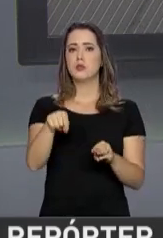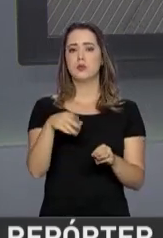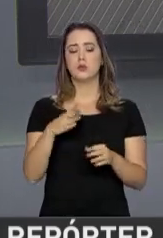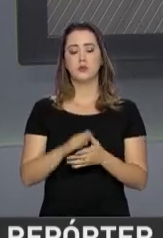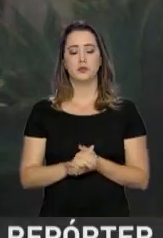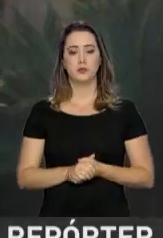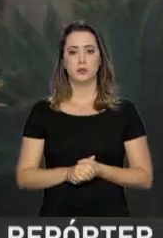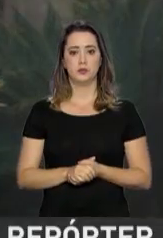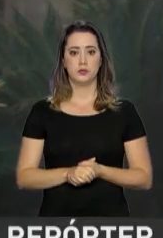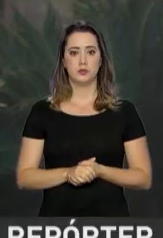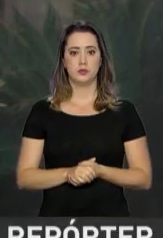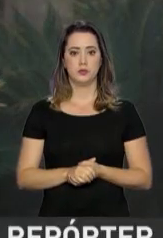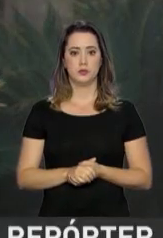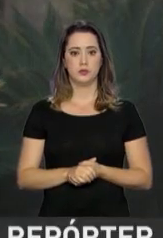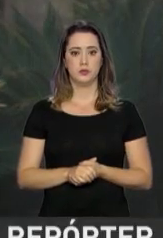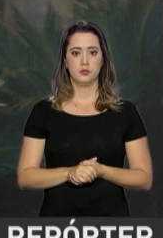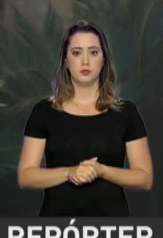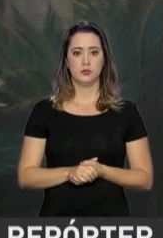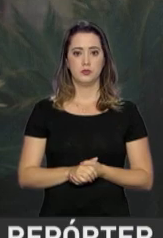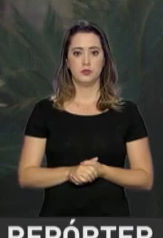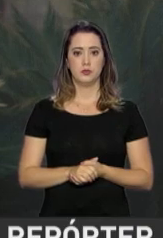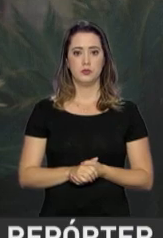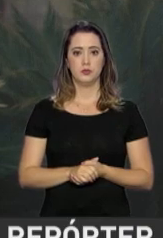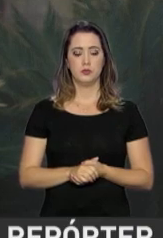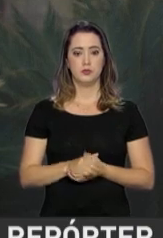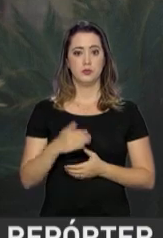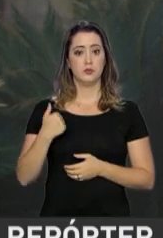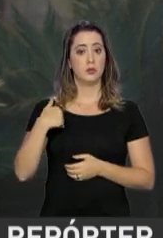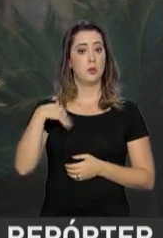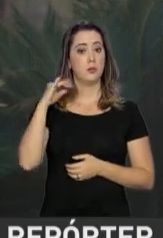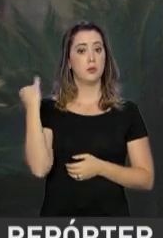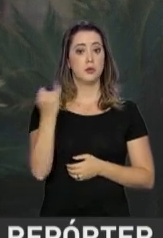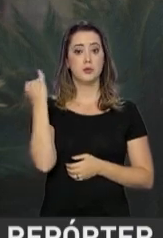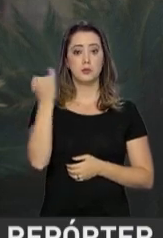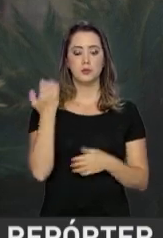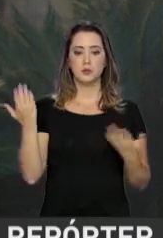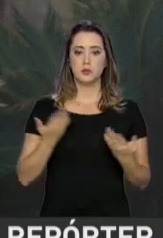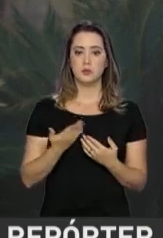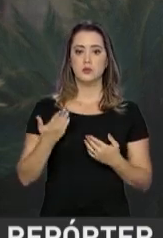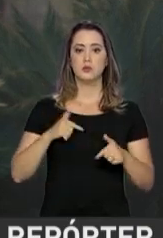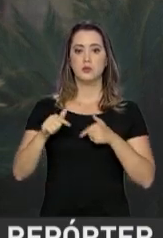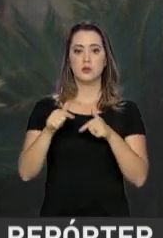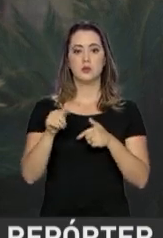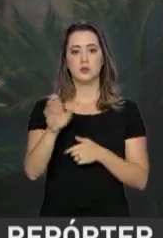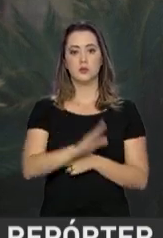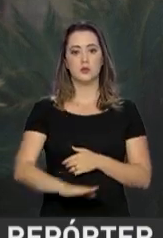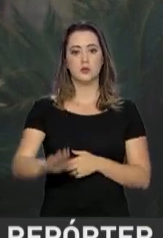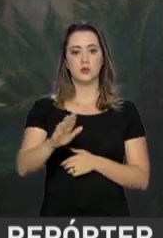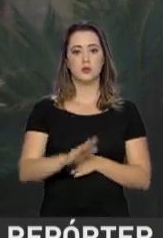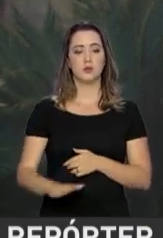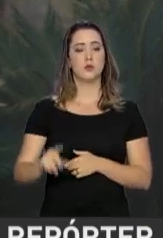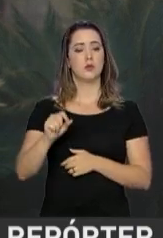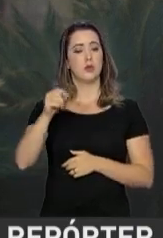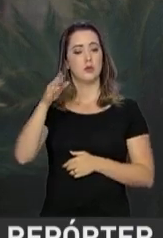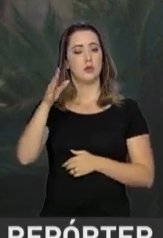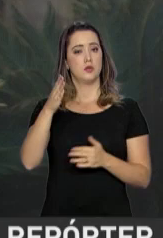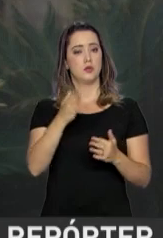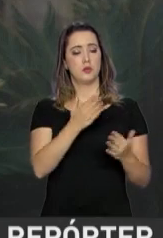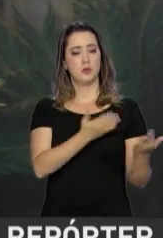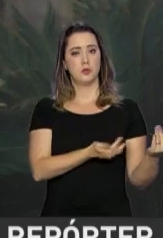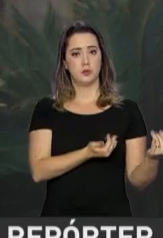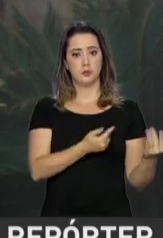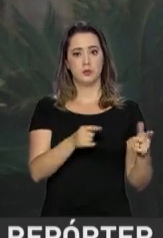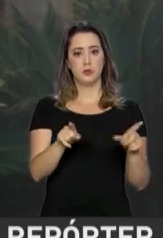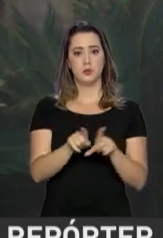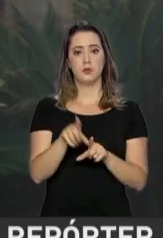tema um dos atos mais relevantes da campanha quanto trabalho de crianças e adolescentes foi a assinatura de um